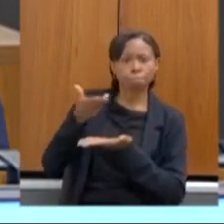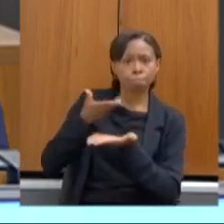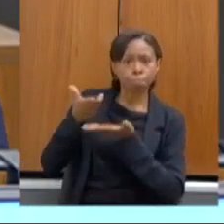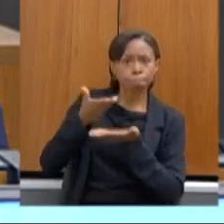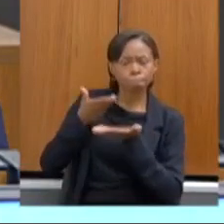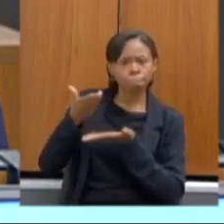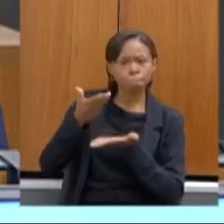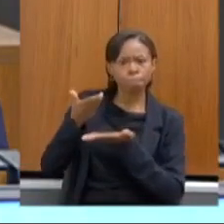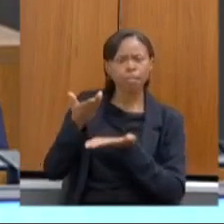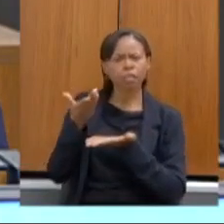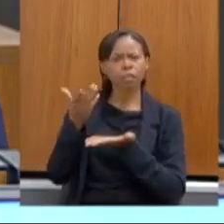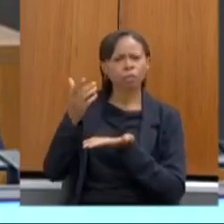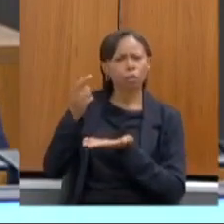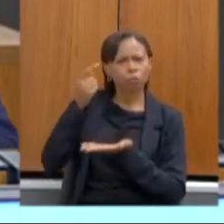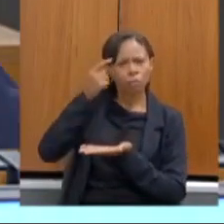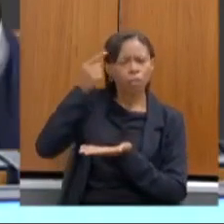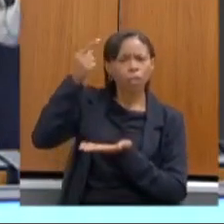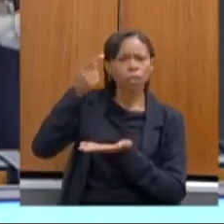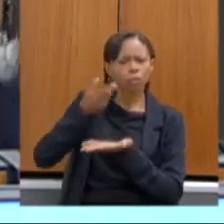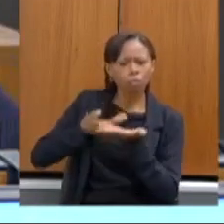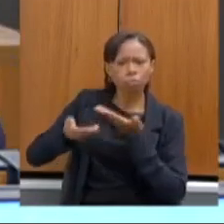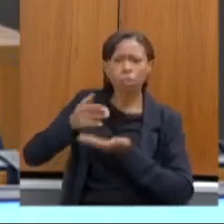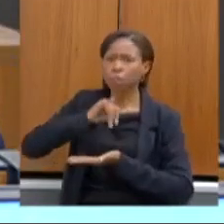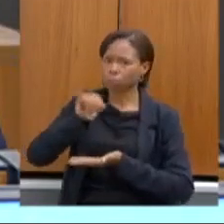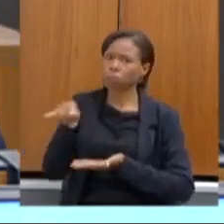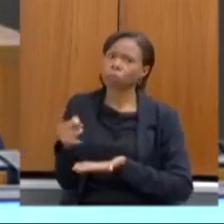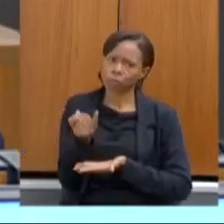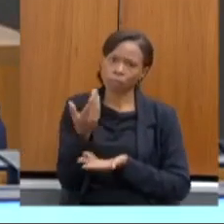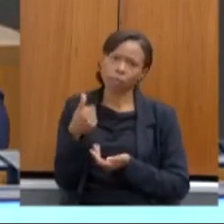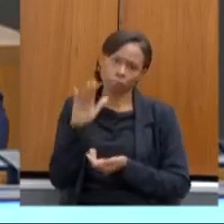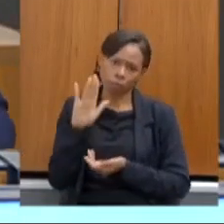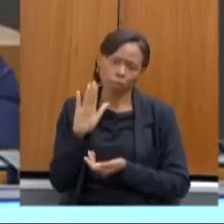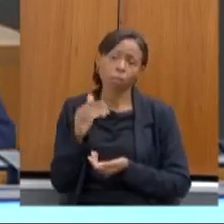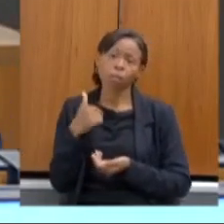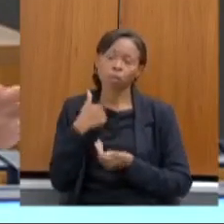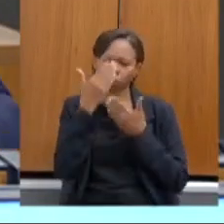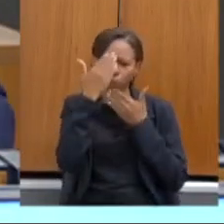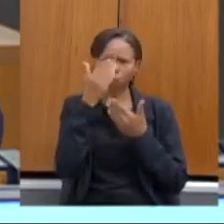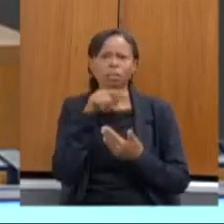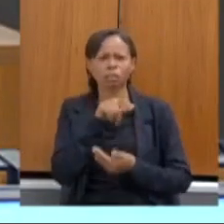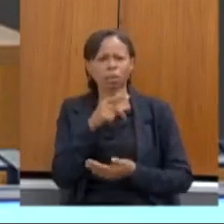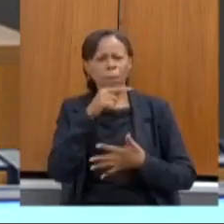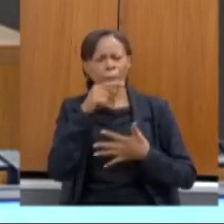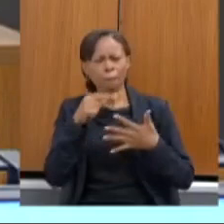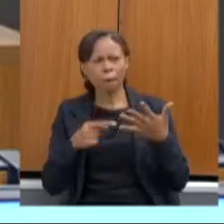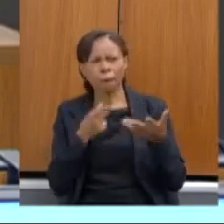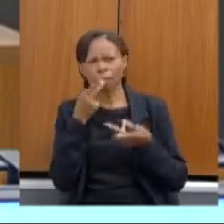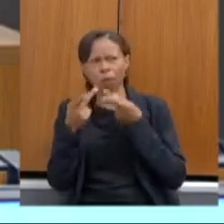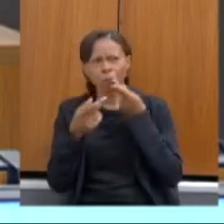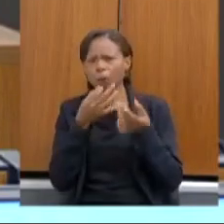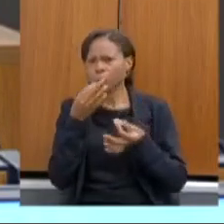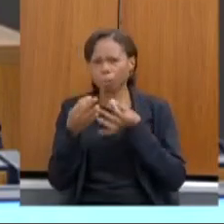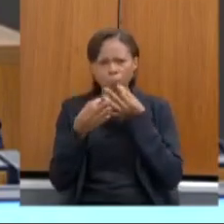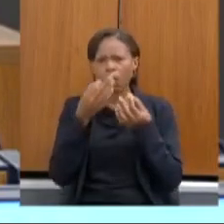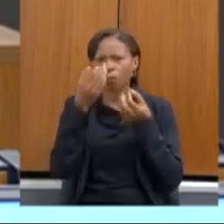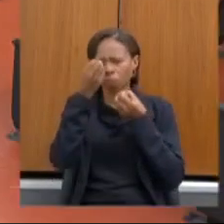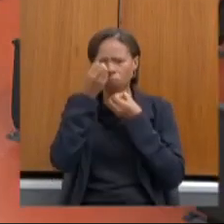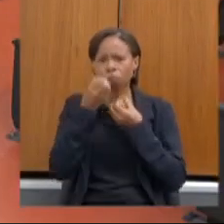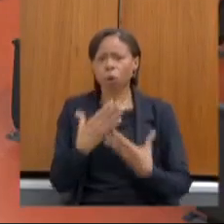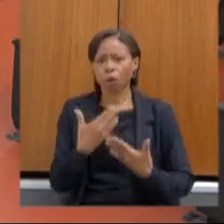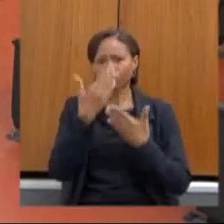algumas ideias e é bem tmax muito obrigado por sua contribuição Acho que tudo que você falou foi bastante positivo Obrigado